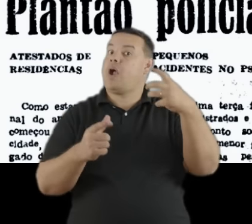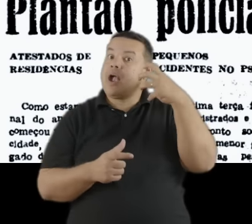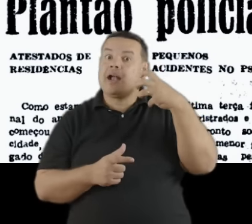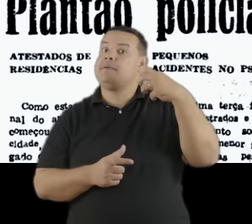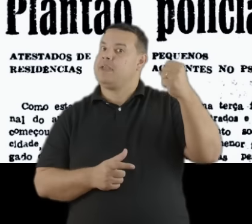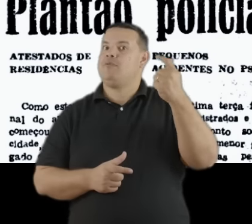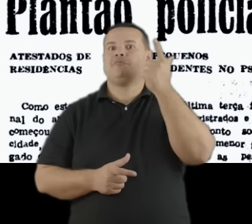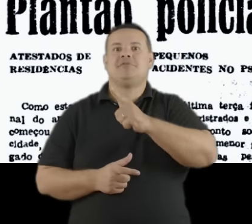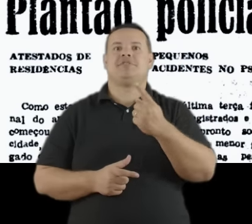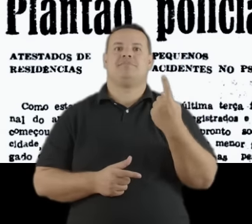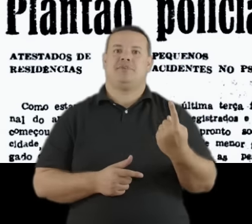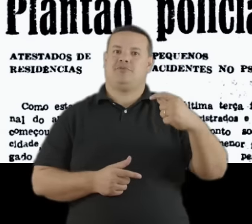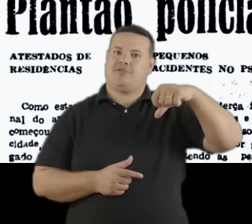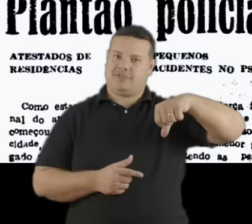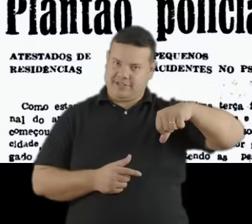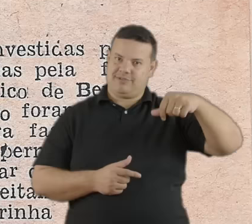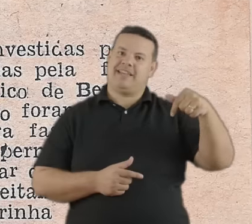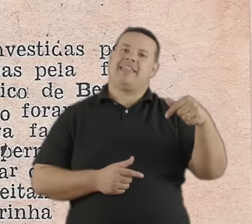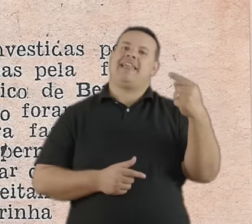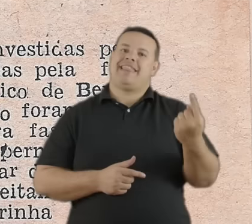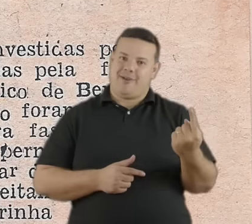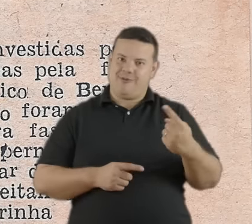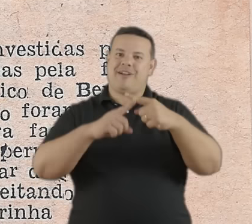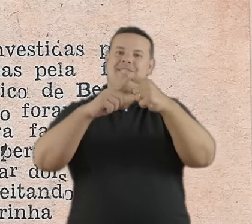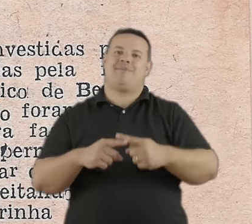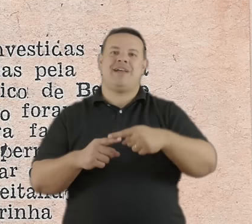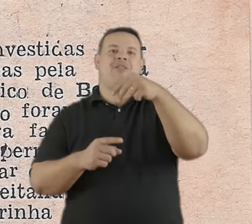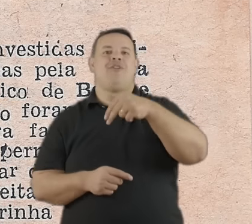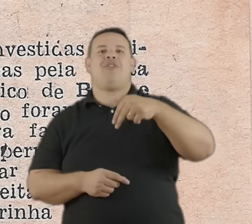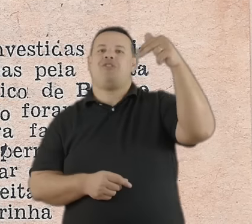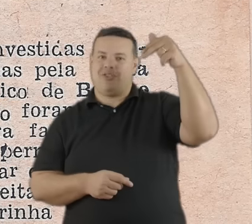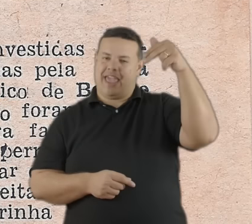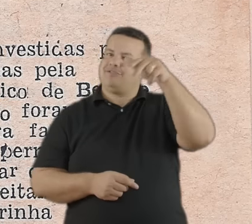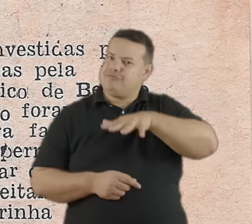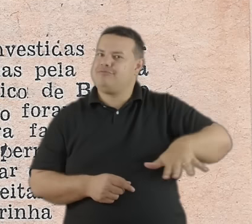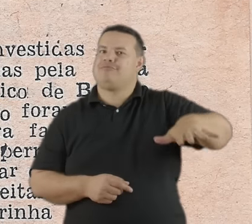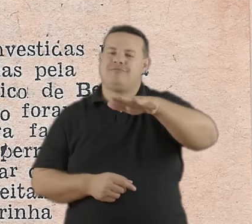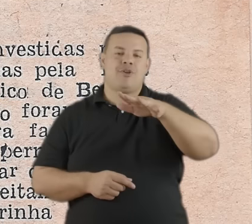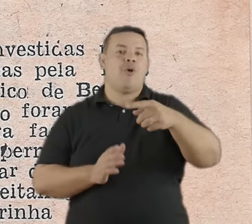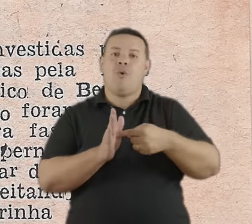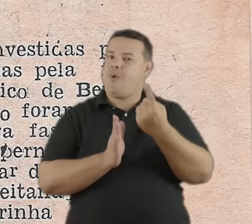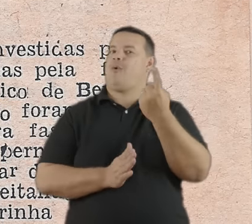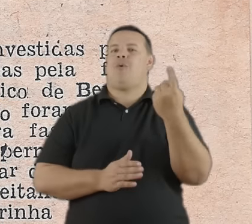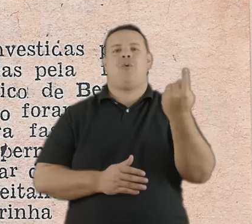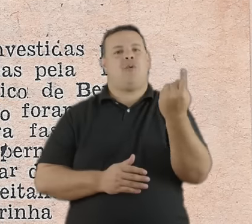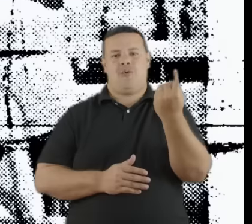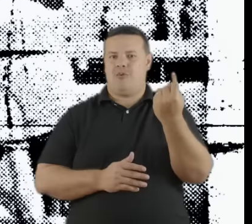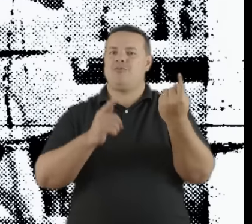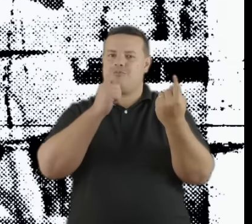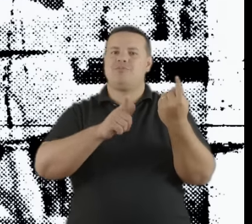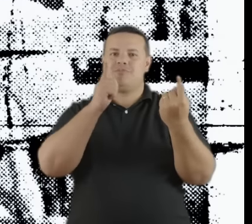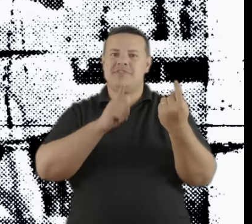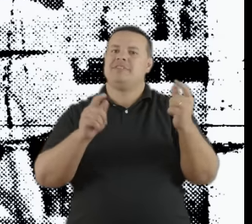em 1971, o Torneio Nordeste, o único título regional da história do futebol sergipano.